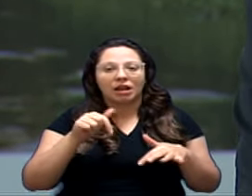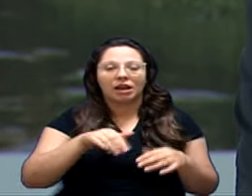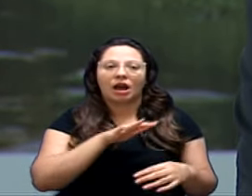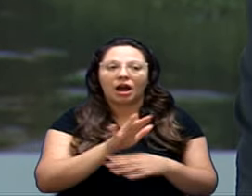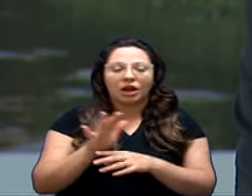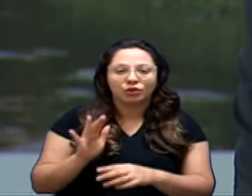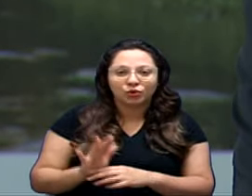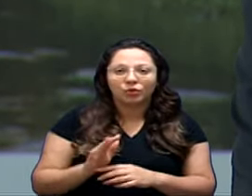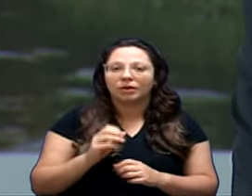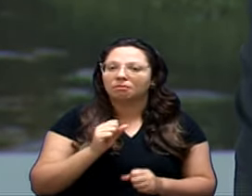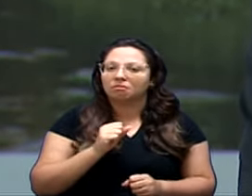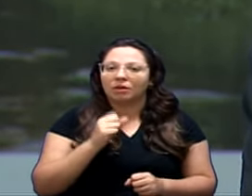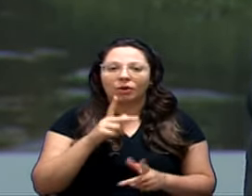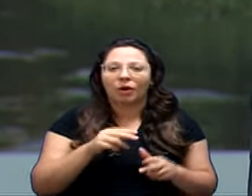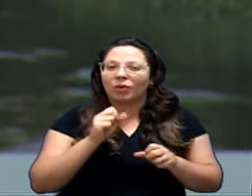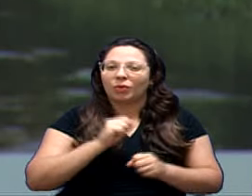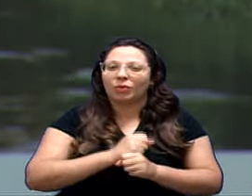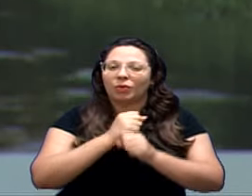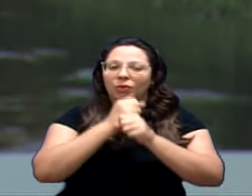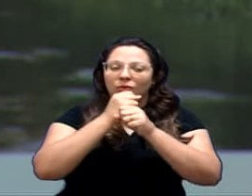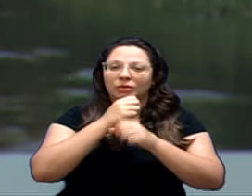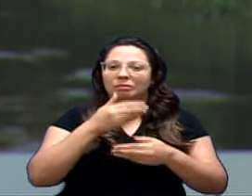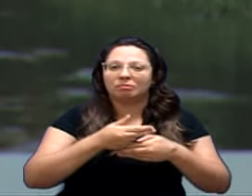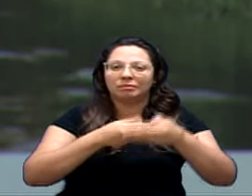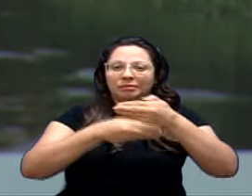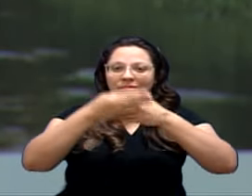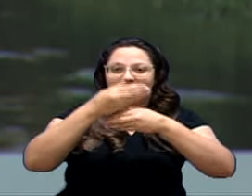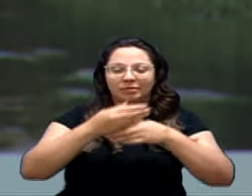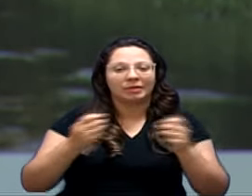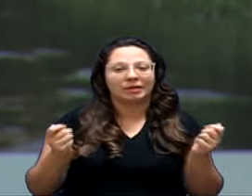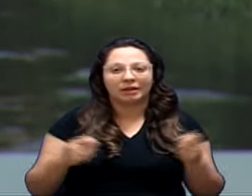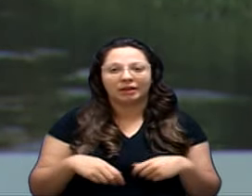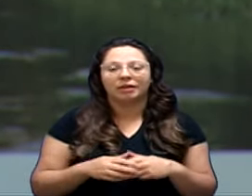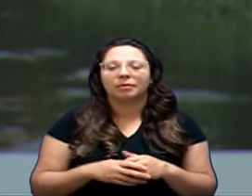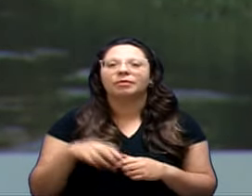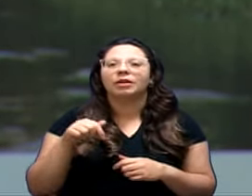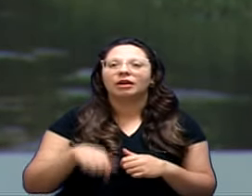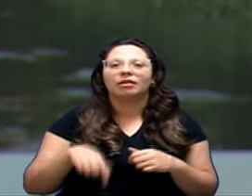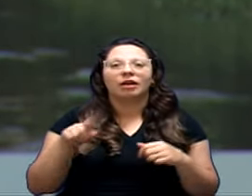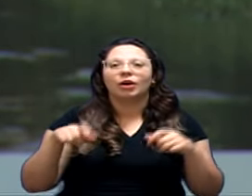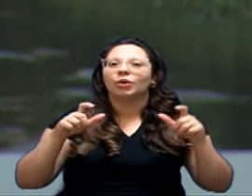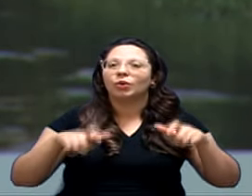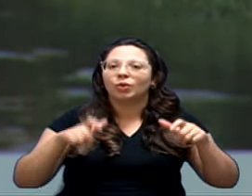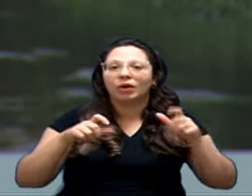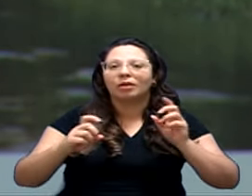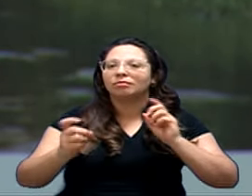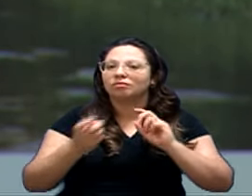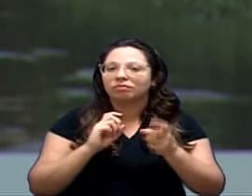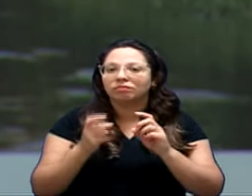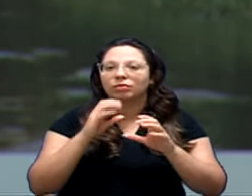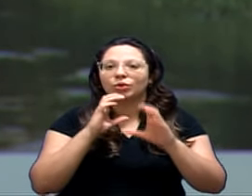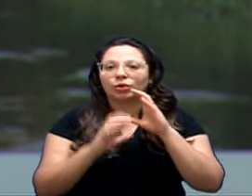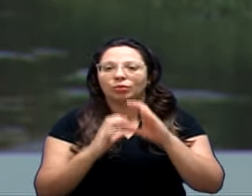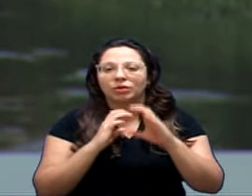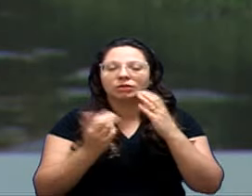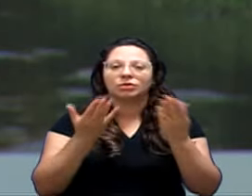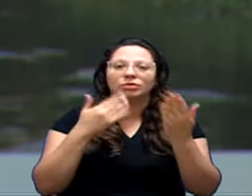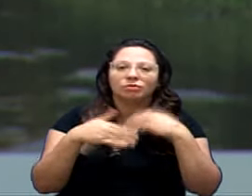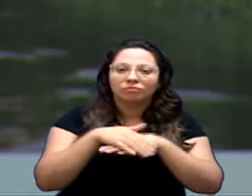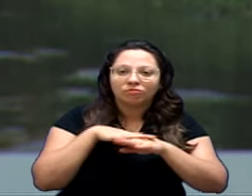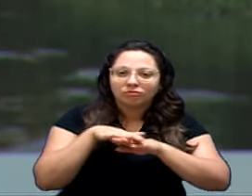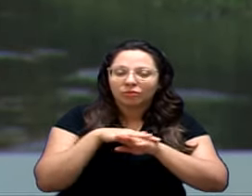públicas mais justas e mais eficientes E assim a audiência pública se torna um espaço de diálogo e aprendizado para todos os